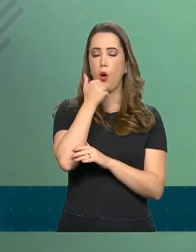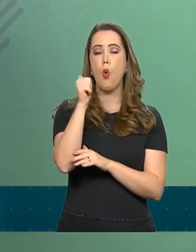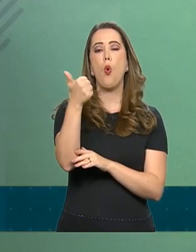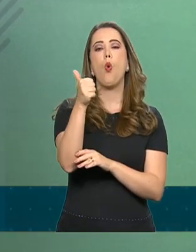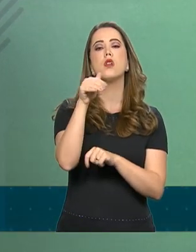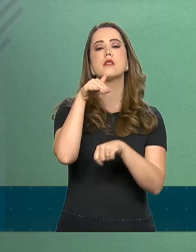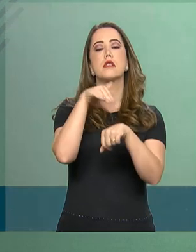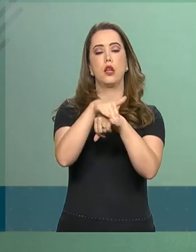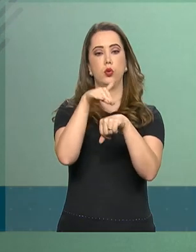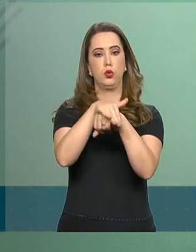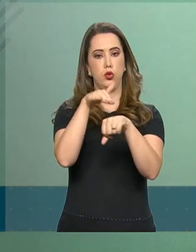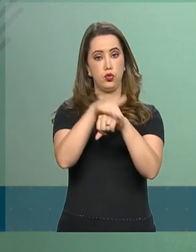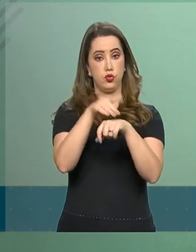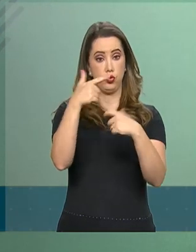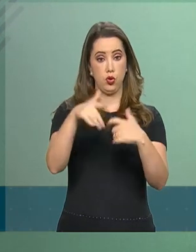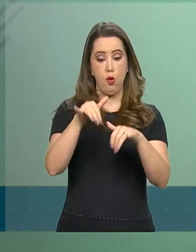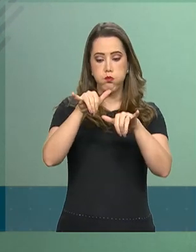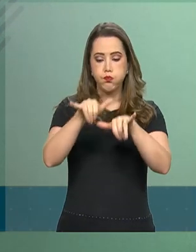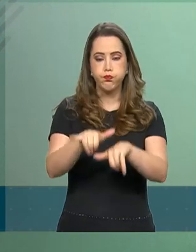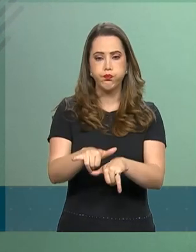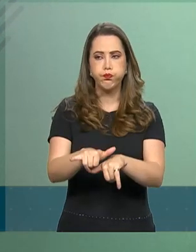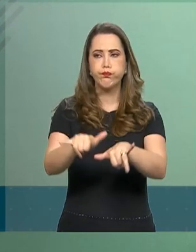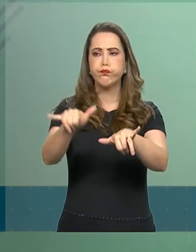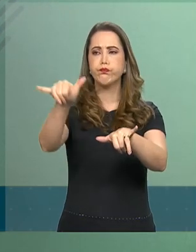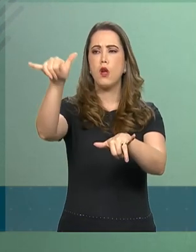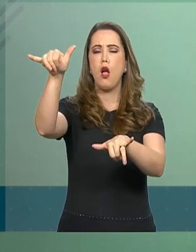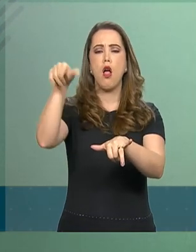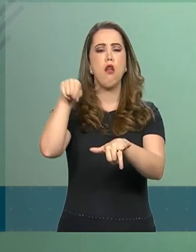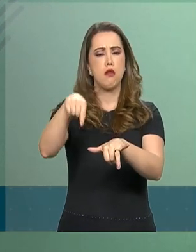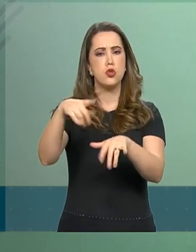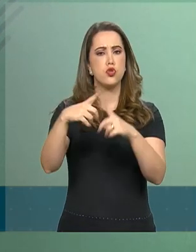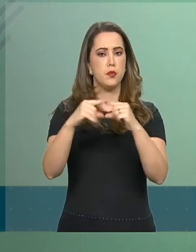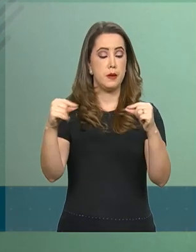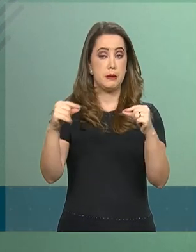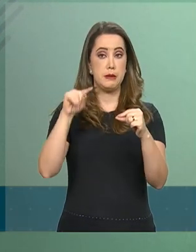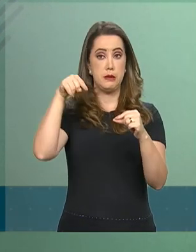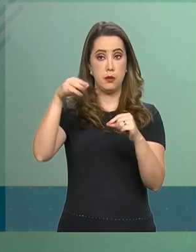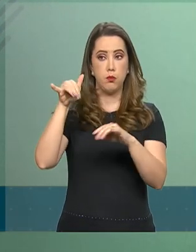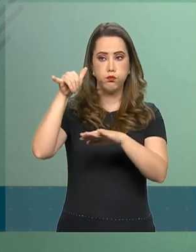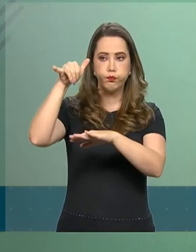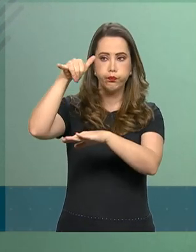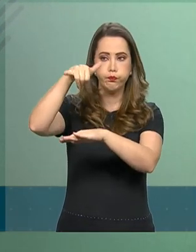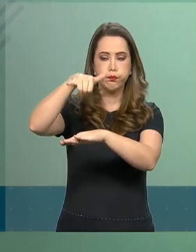de brasília com um pouso técnico em manaus